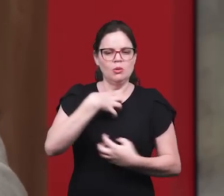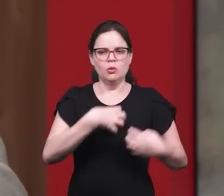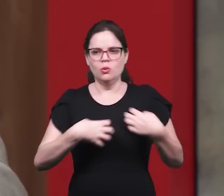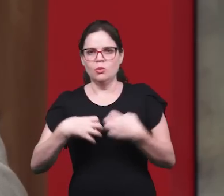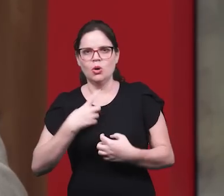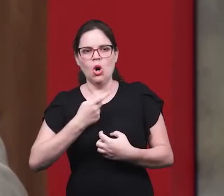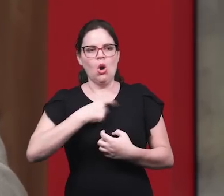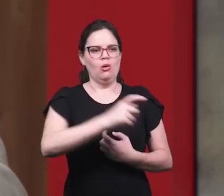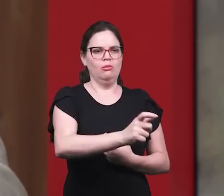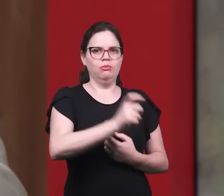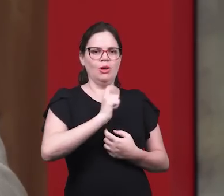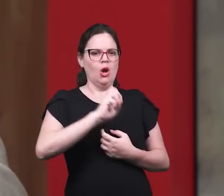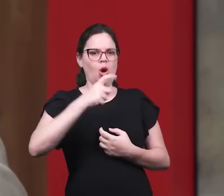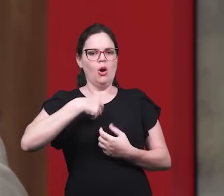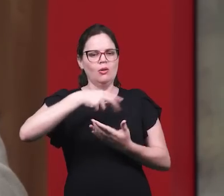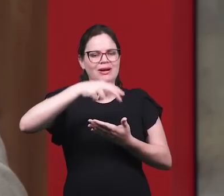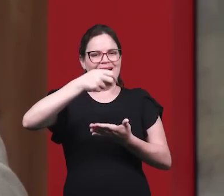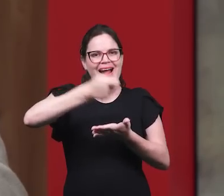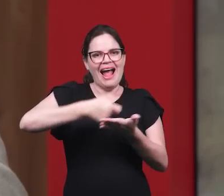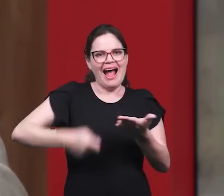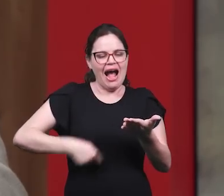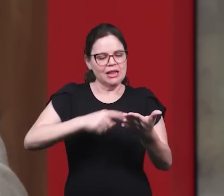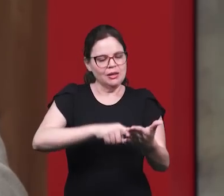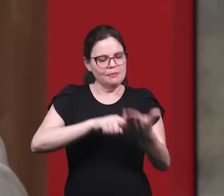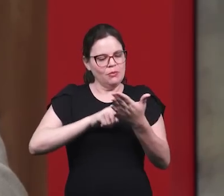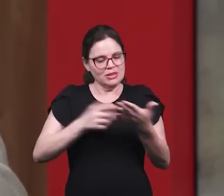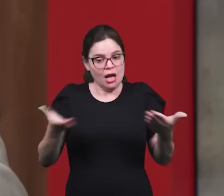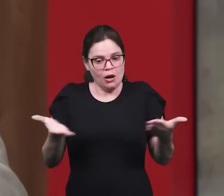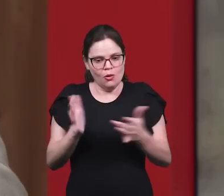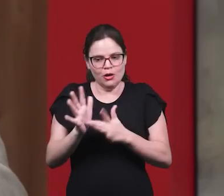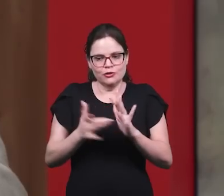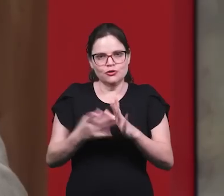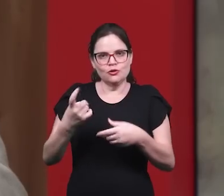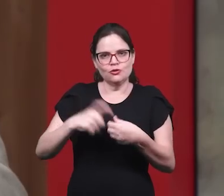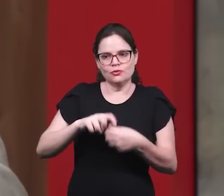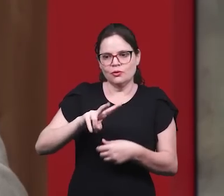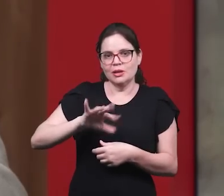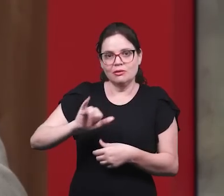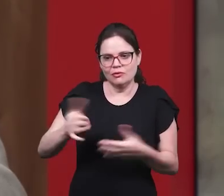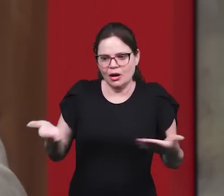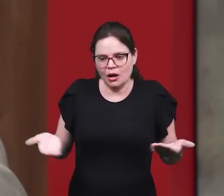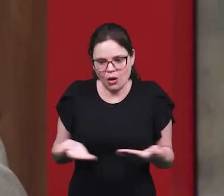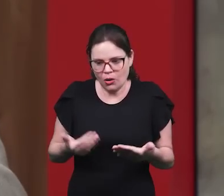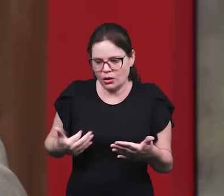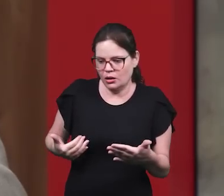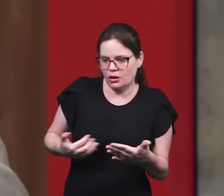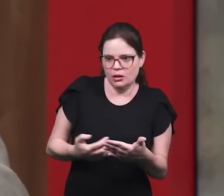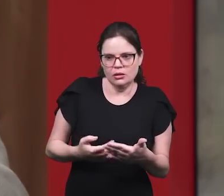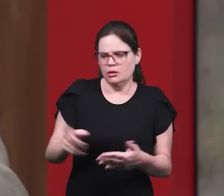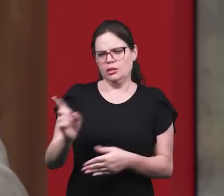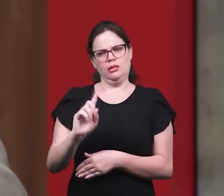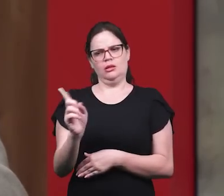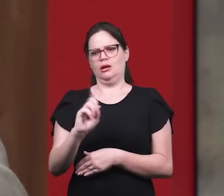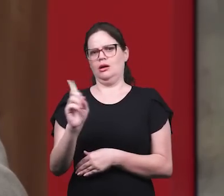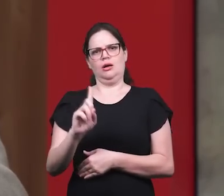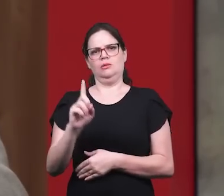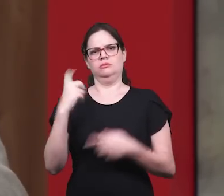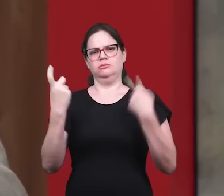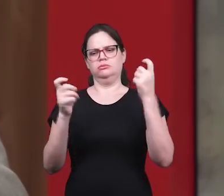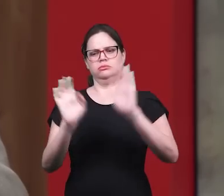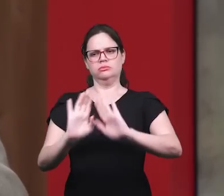palavra, quer por epístola, como de nós, como se o dia de Cristo estivesse já